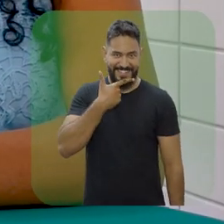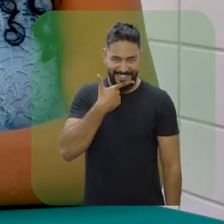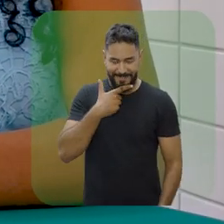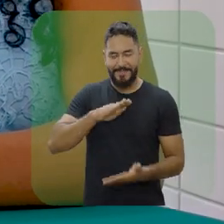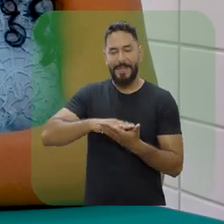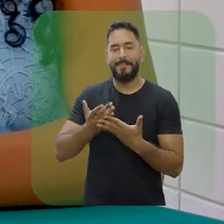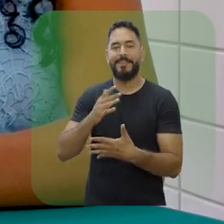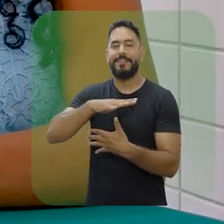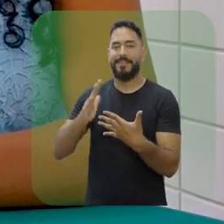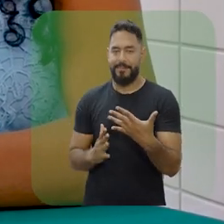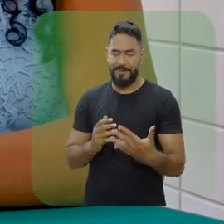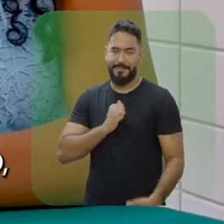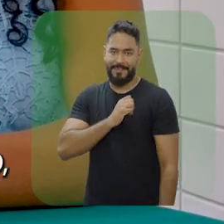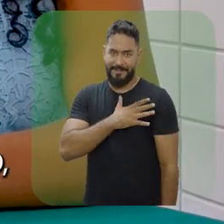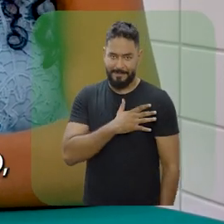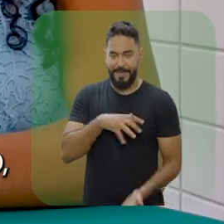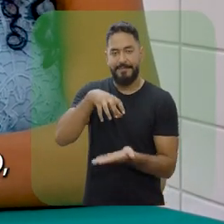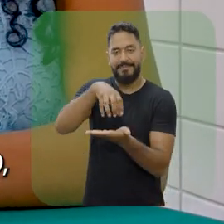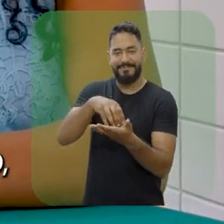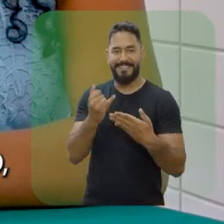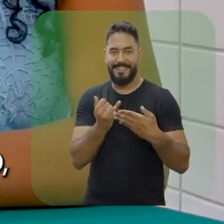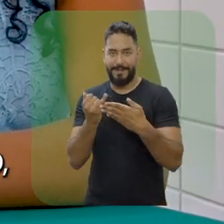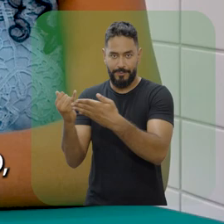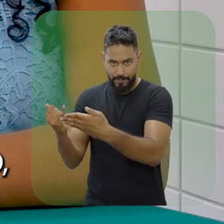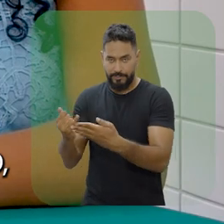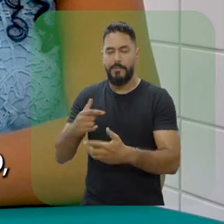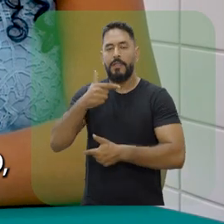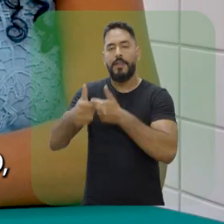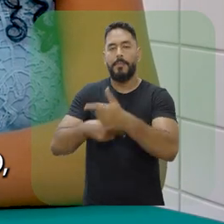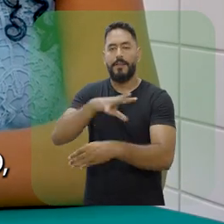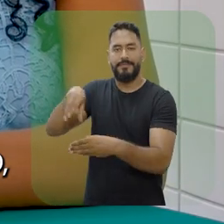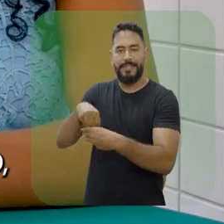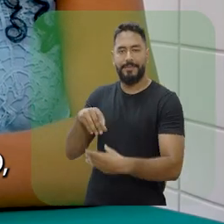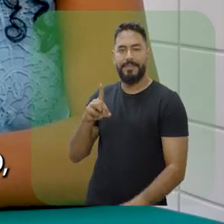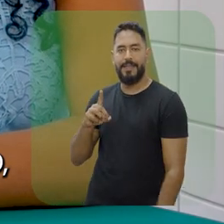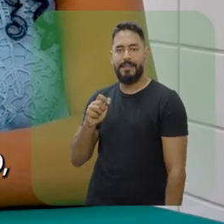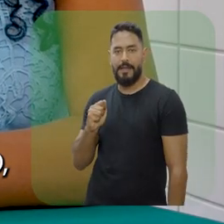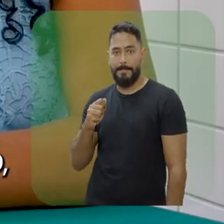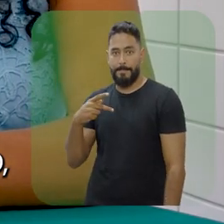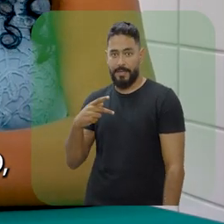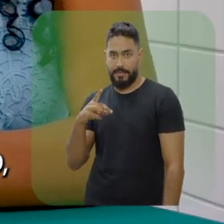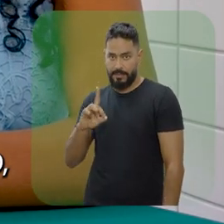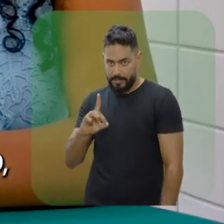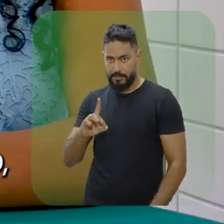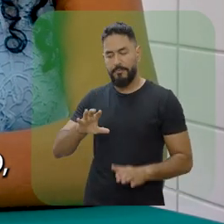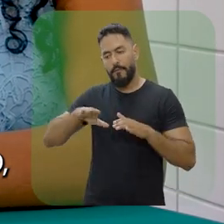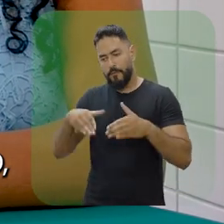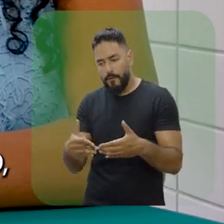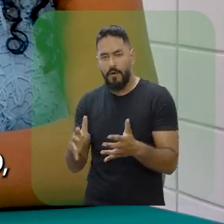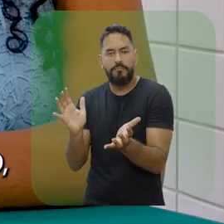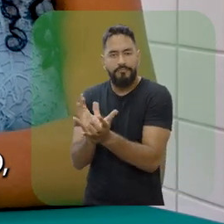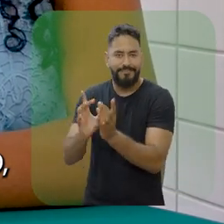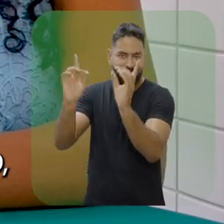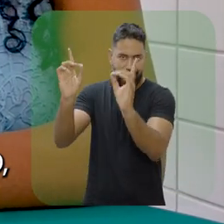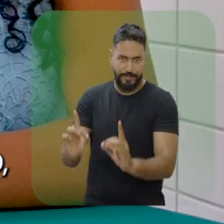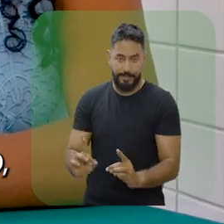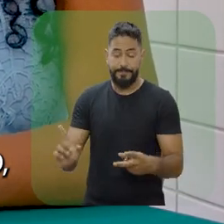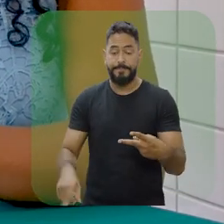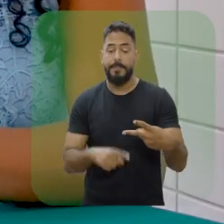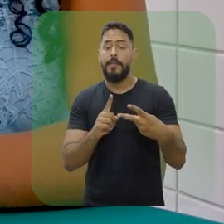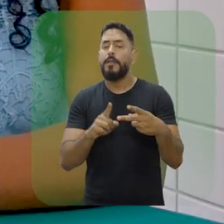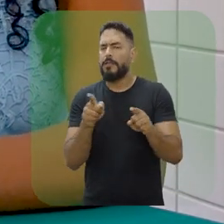candidato a intérprete de Libras do IFPE Campus Igarassu, prestando apoio direto à DAPD, Divisão de Apoio à Pessoa com